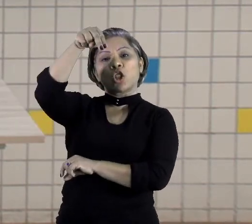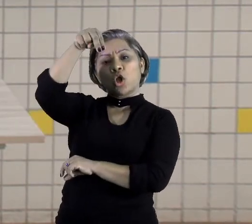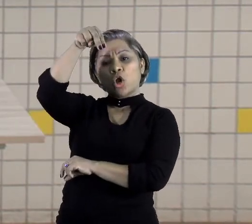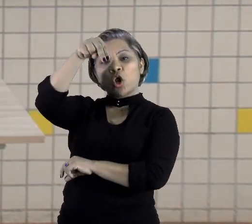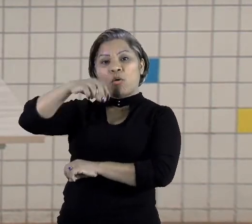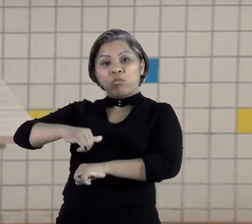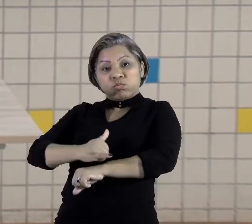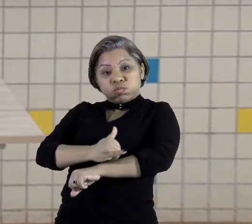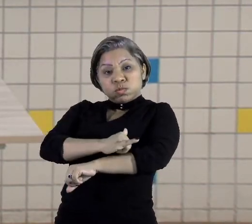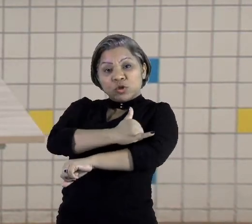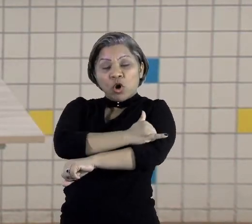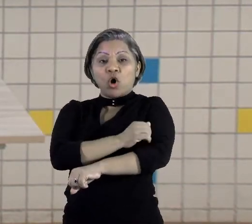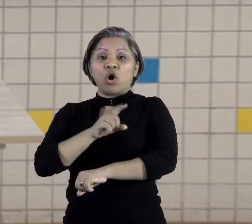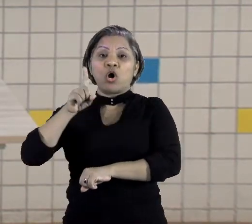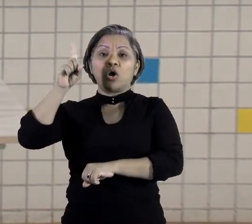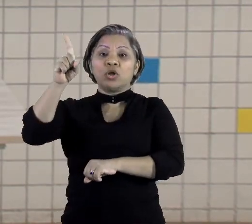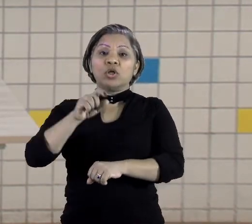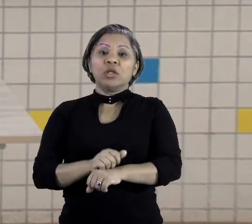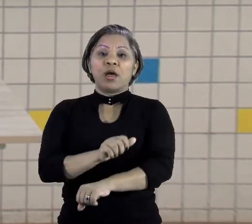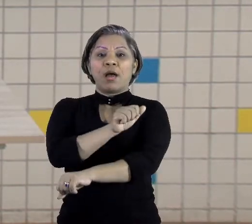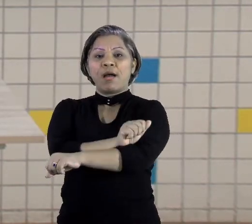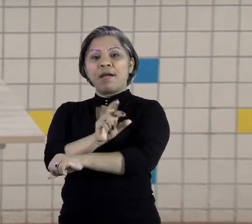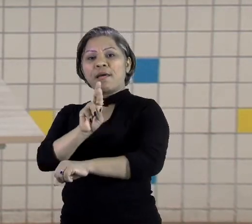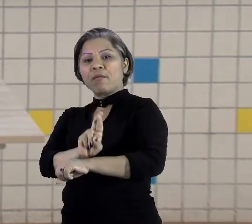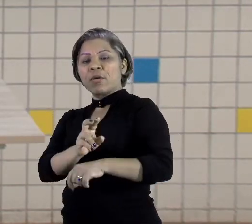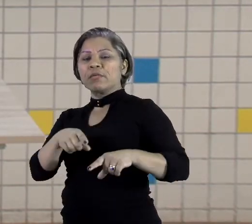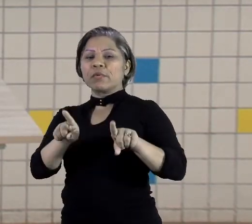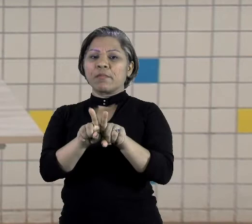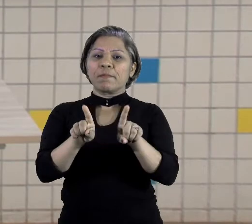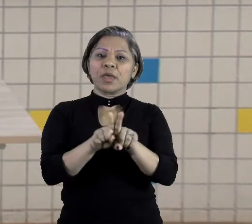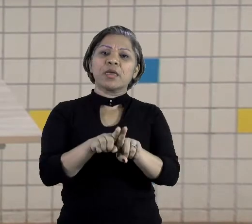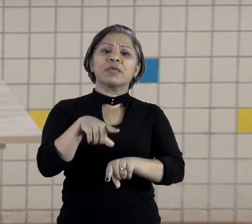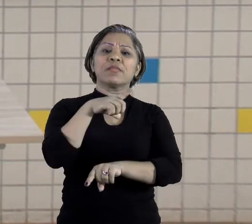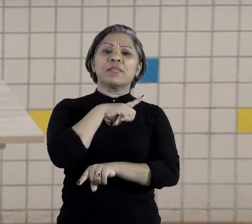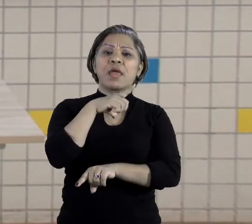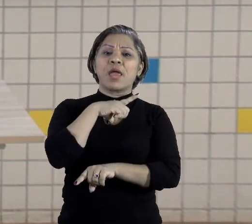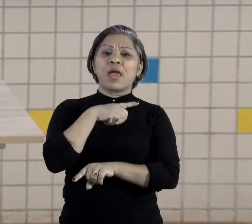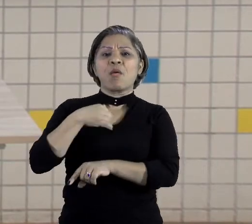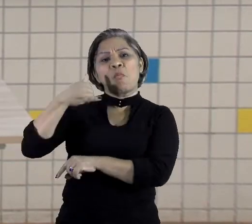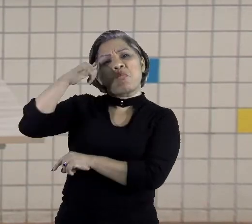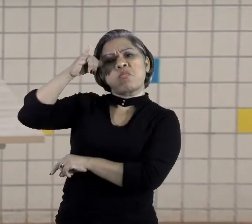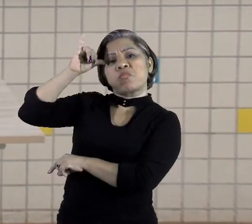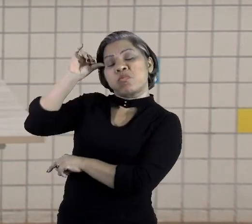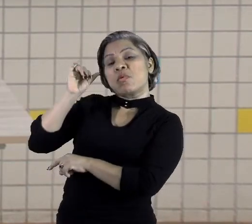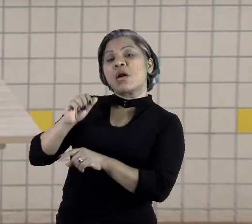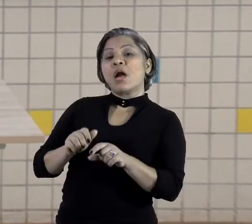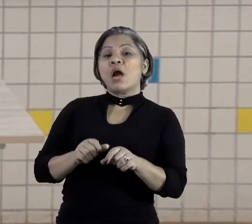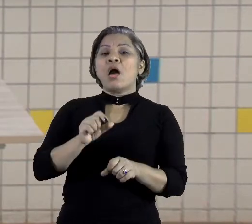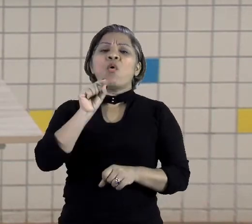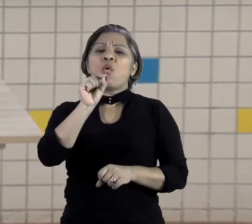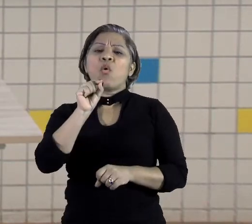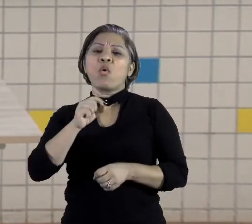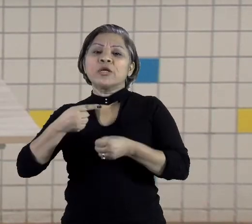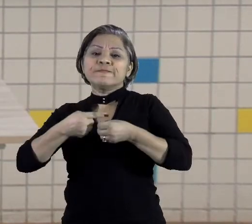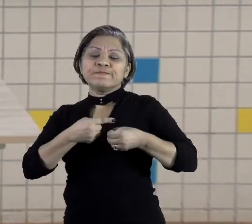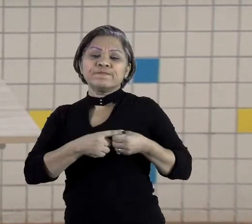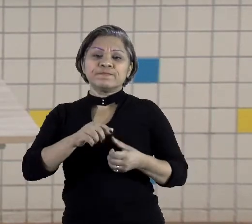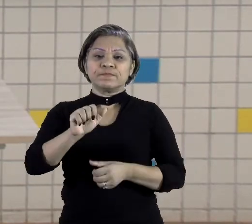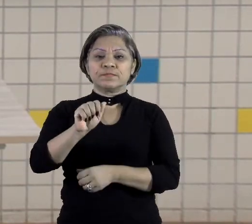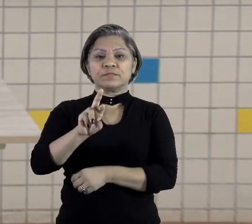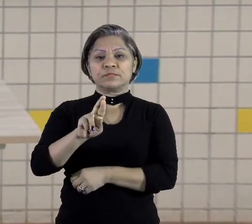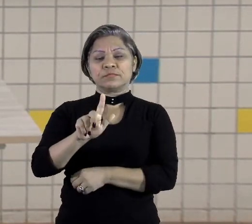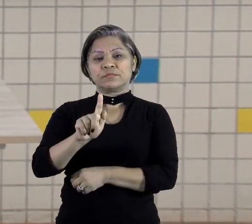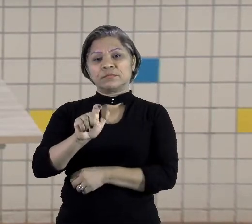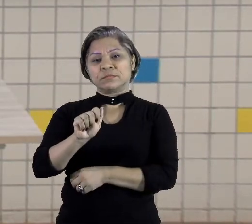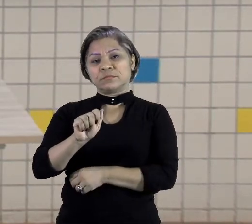região de Araguaína, e o município que tem maior quantidade de cabeça de gado é Araguaçu, tem o maior rebanho é